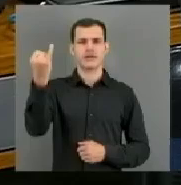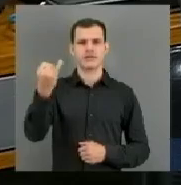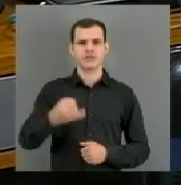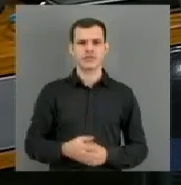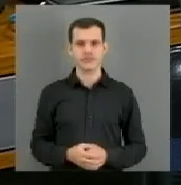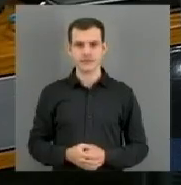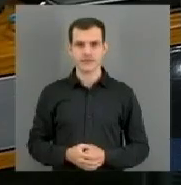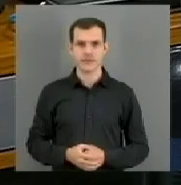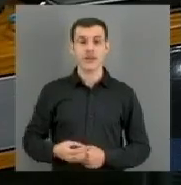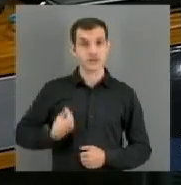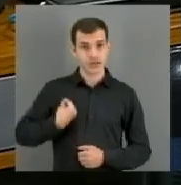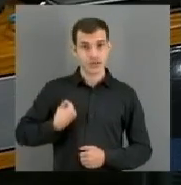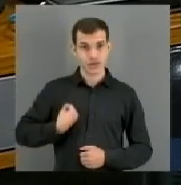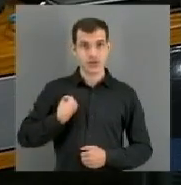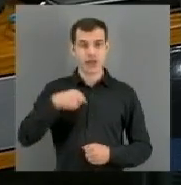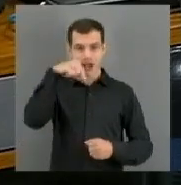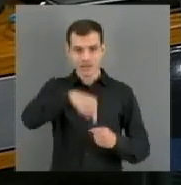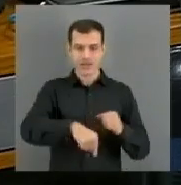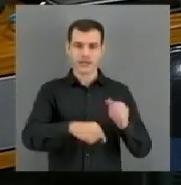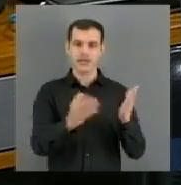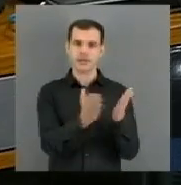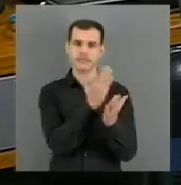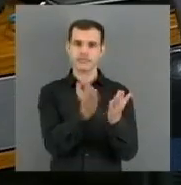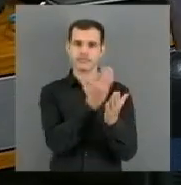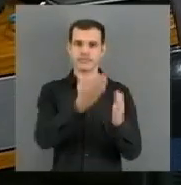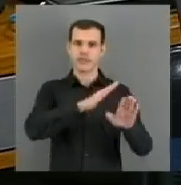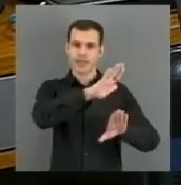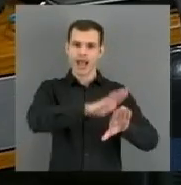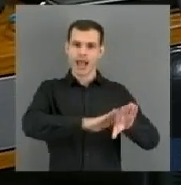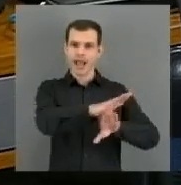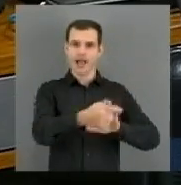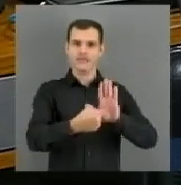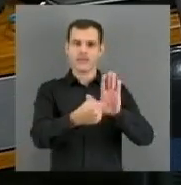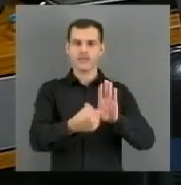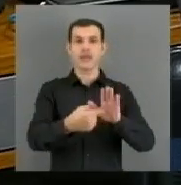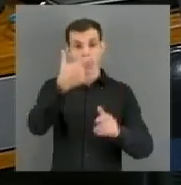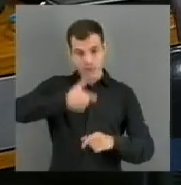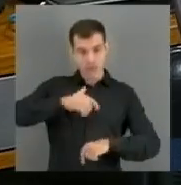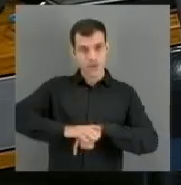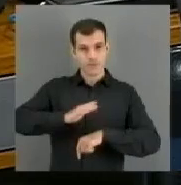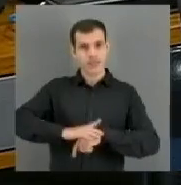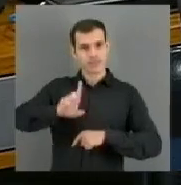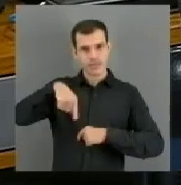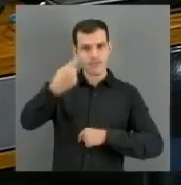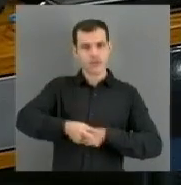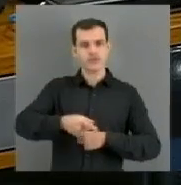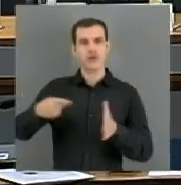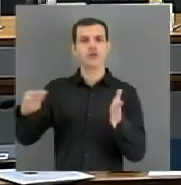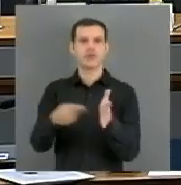para que existisse essa matéria de capa, para que houvesse toda essa celeuma, que eu mesmo denunciei depois, a PGR está lá sendo